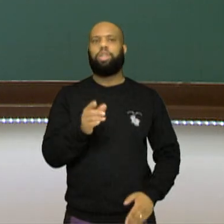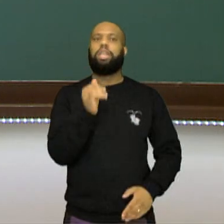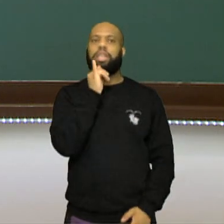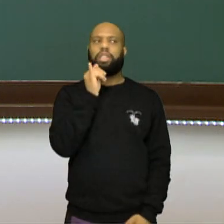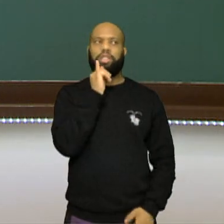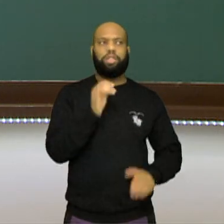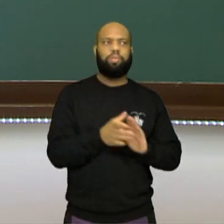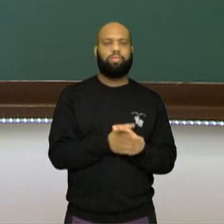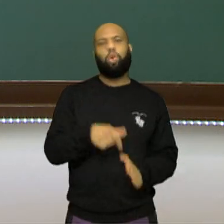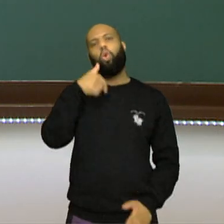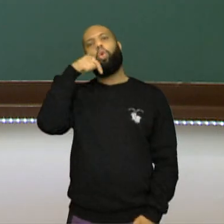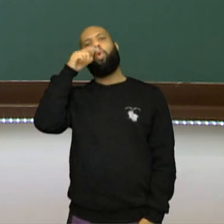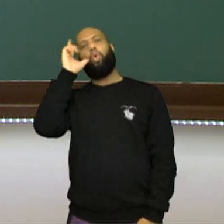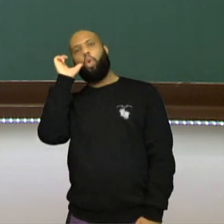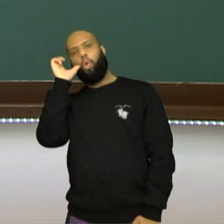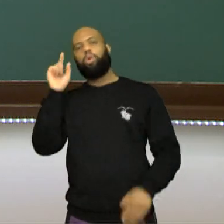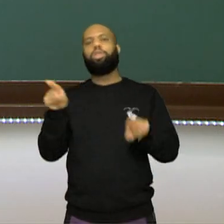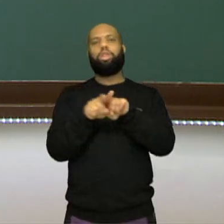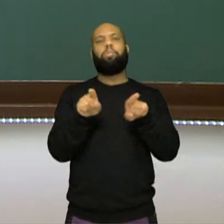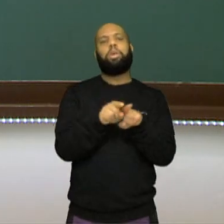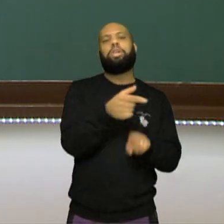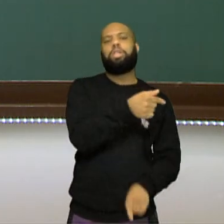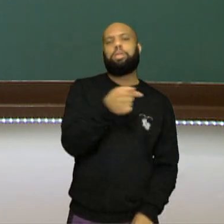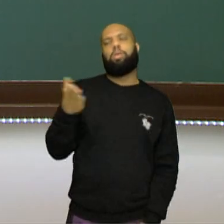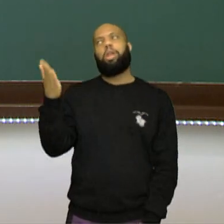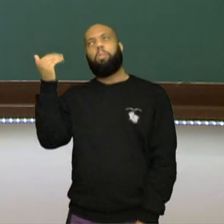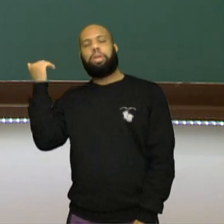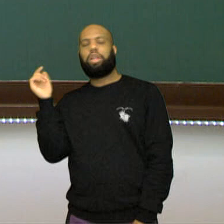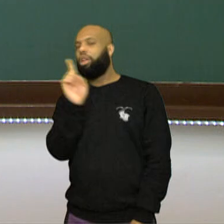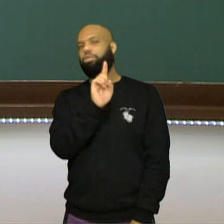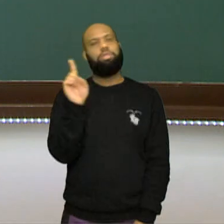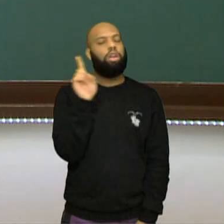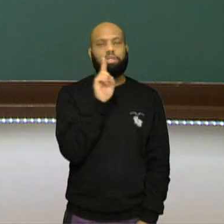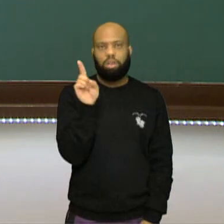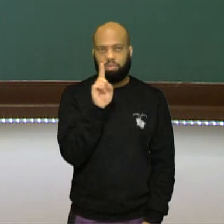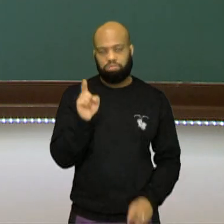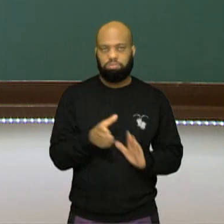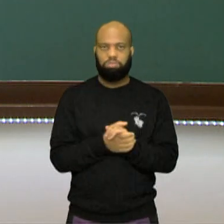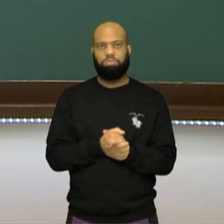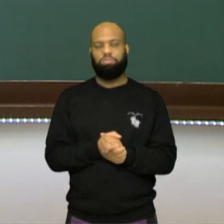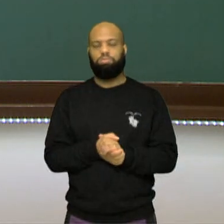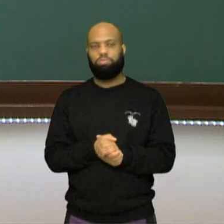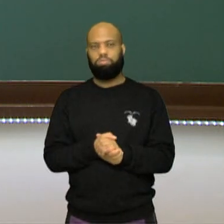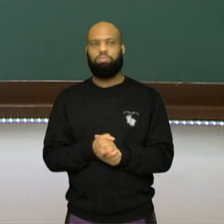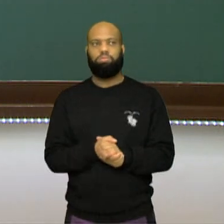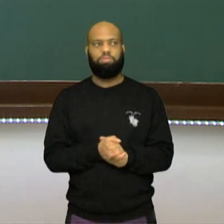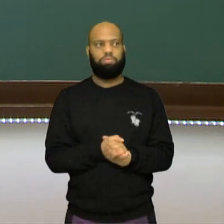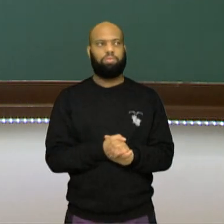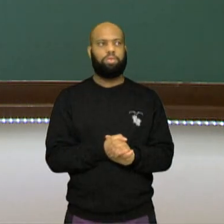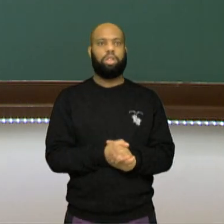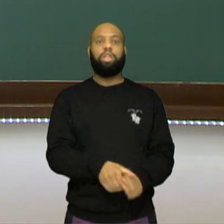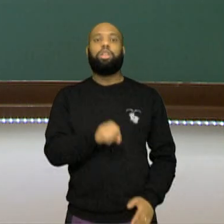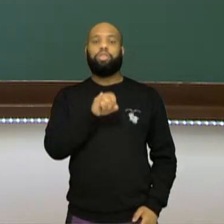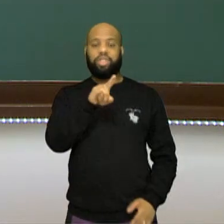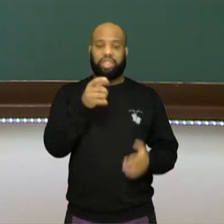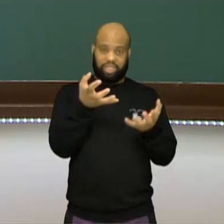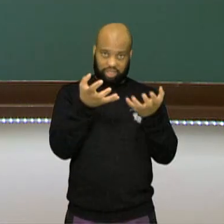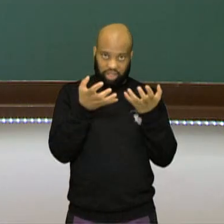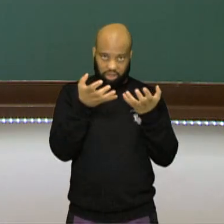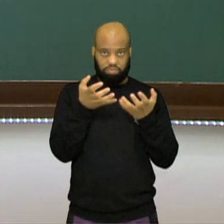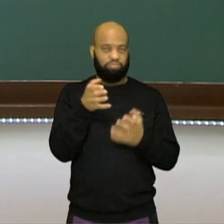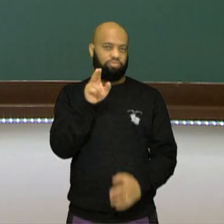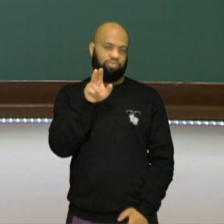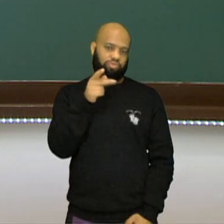como yesterday, last week, last year, qualquer expressão que expresse o quando que ela aconteceu. Se porventura você falar de